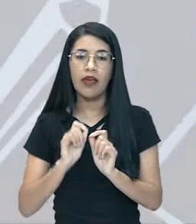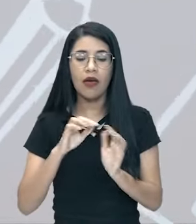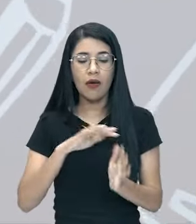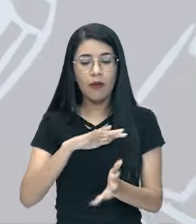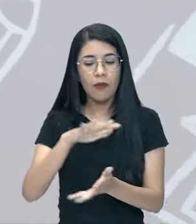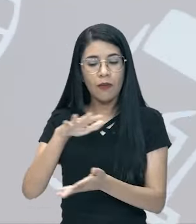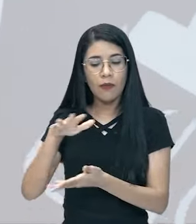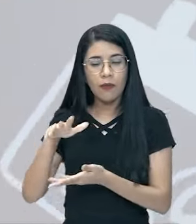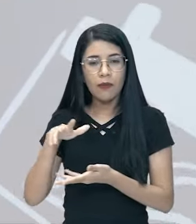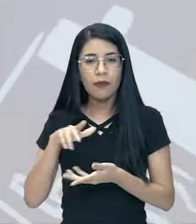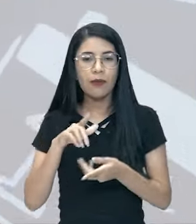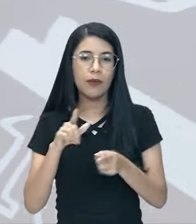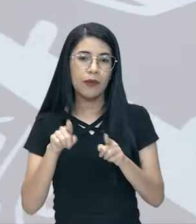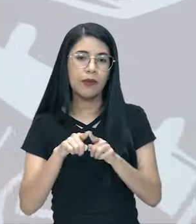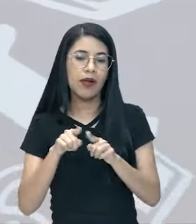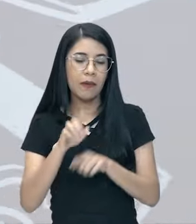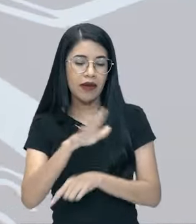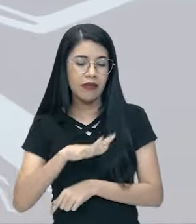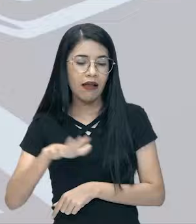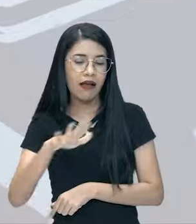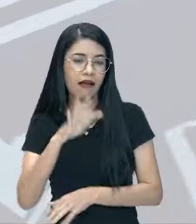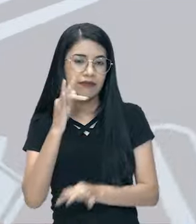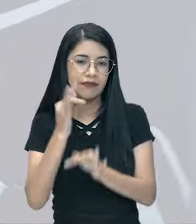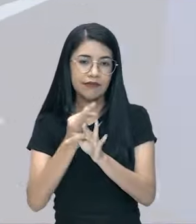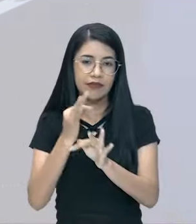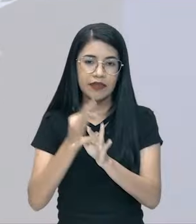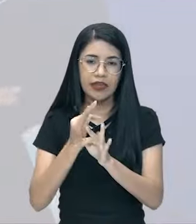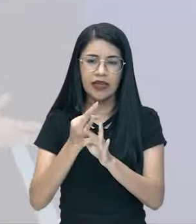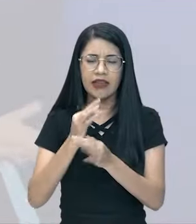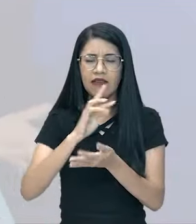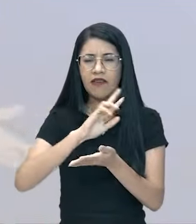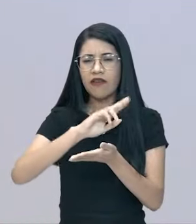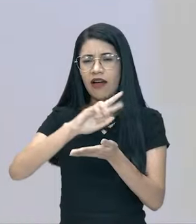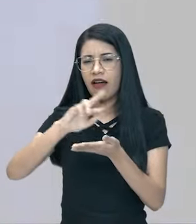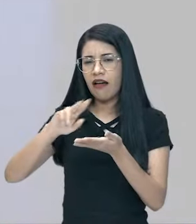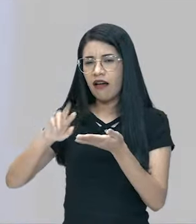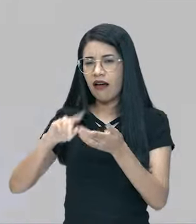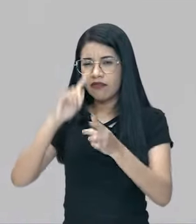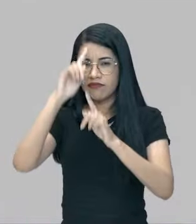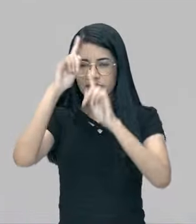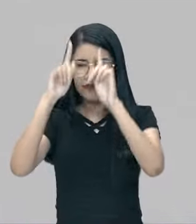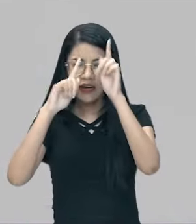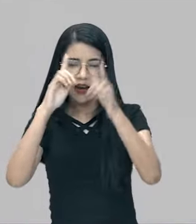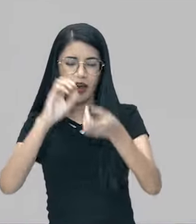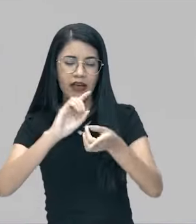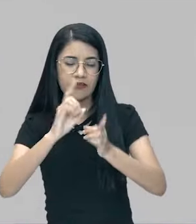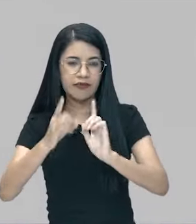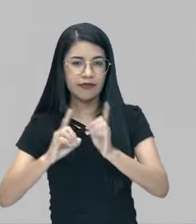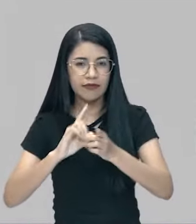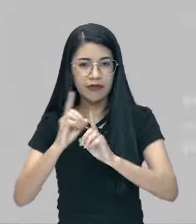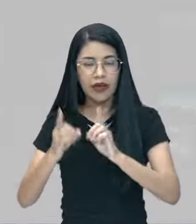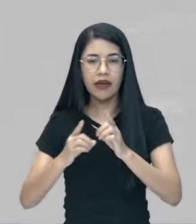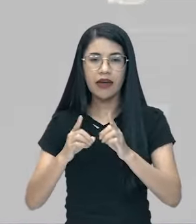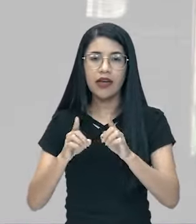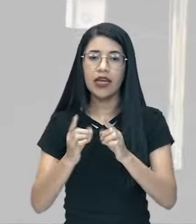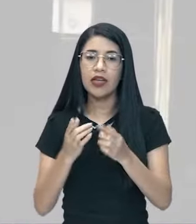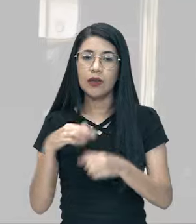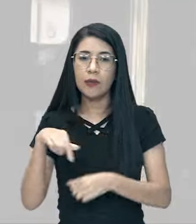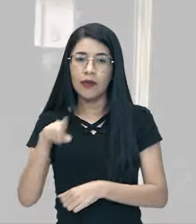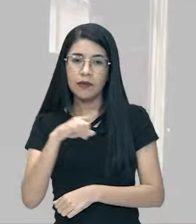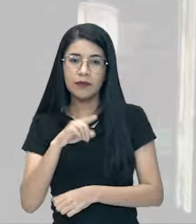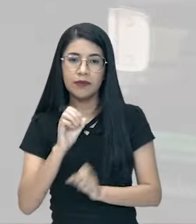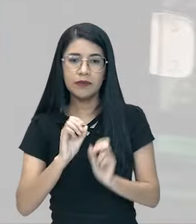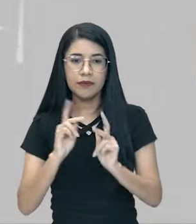e o universo da física, que está cheio de criatividade, dinamismo, tudo para